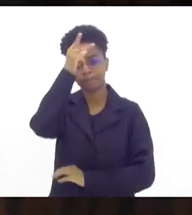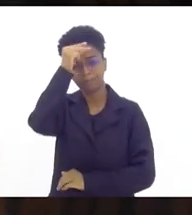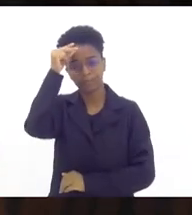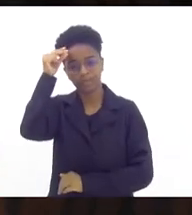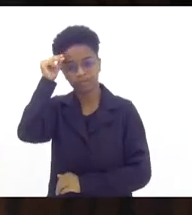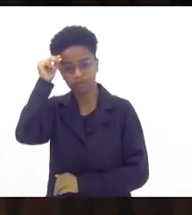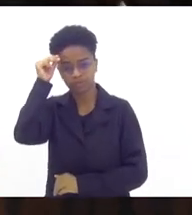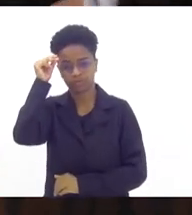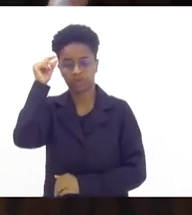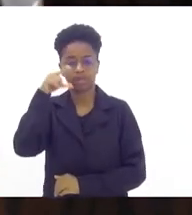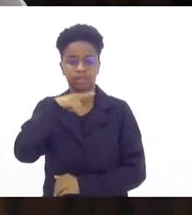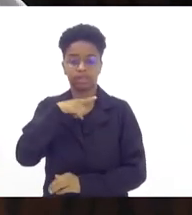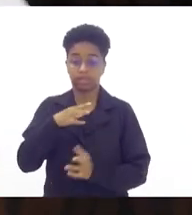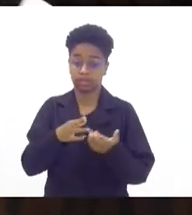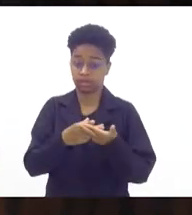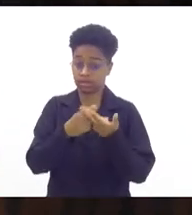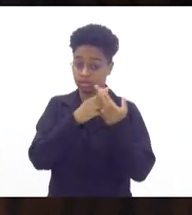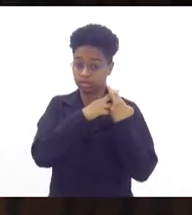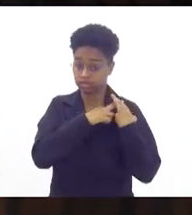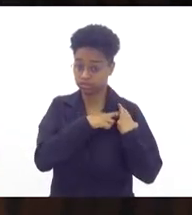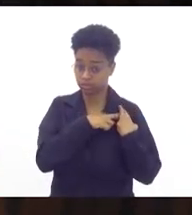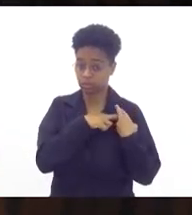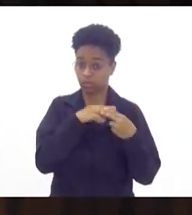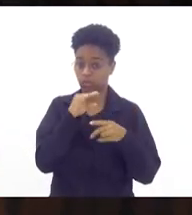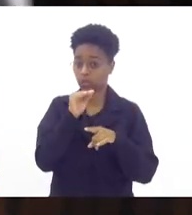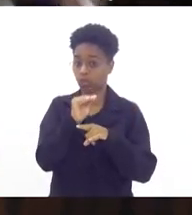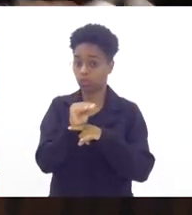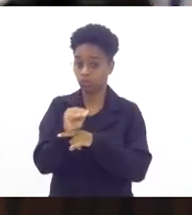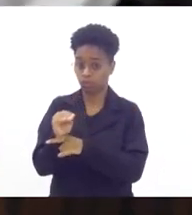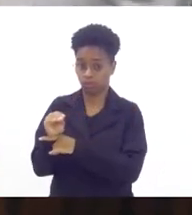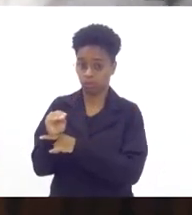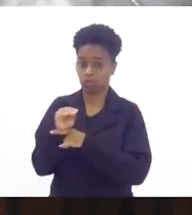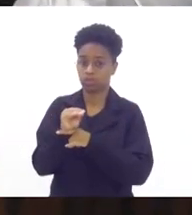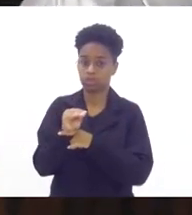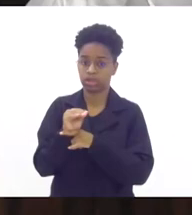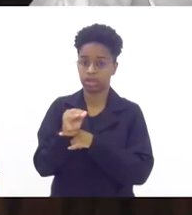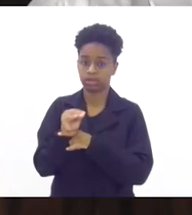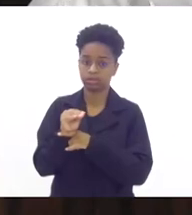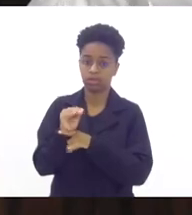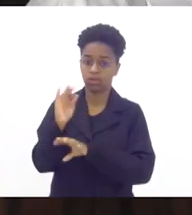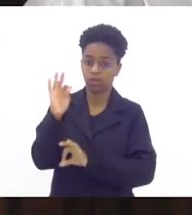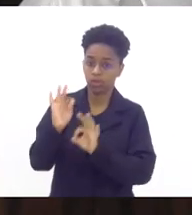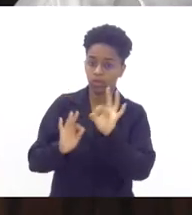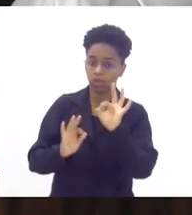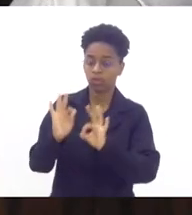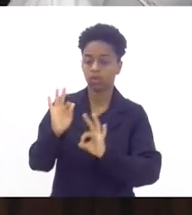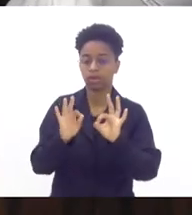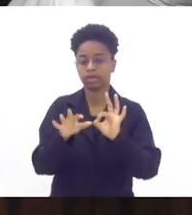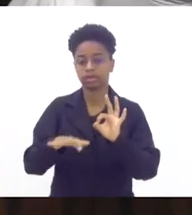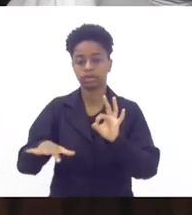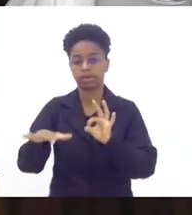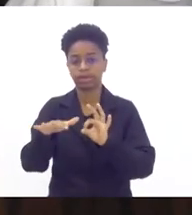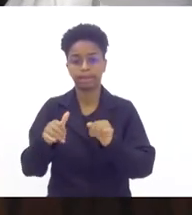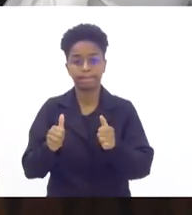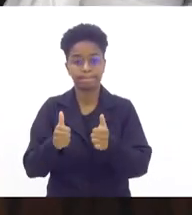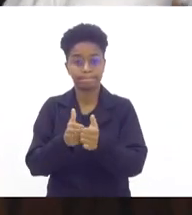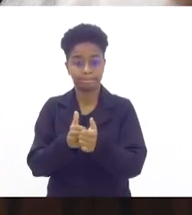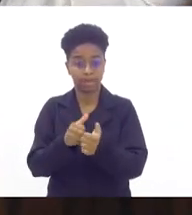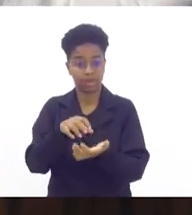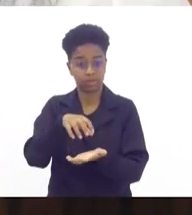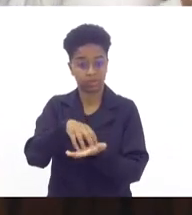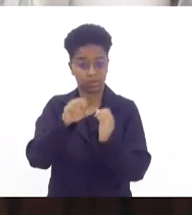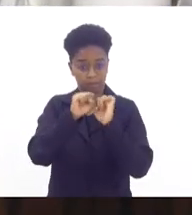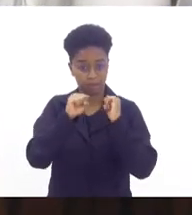tem a responsabilidade de cuidar da ordem pública no Maracanã foram convidadas para